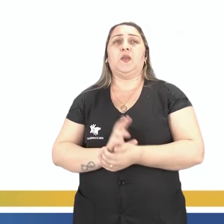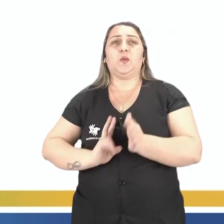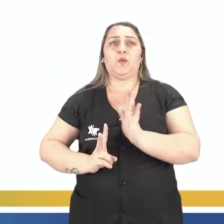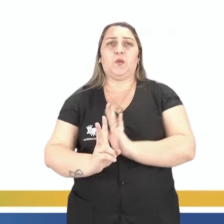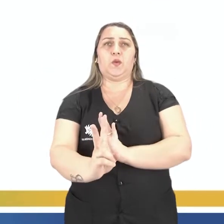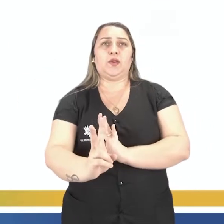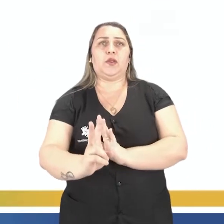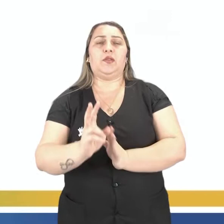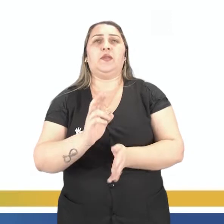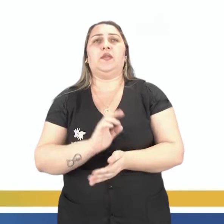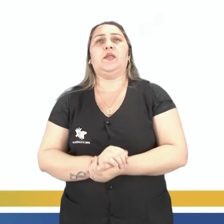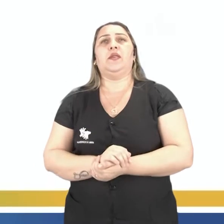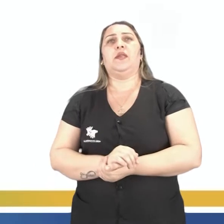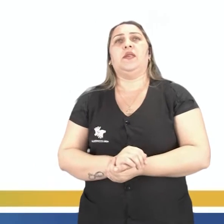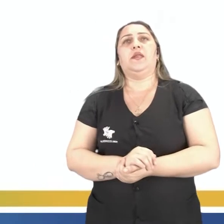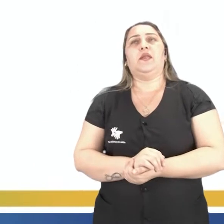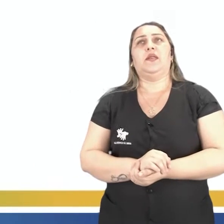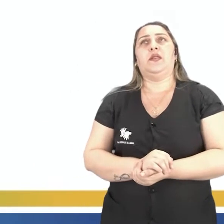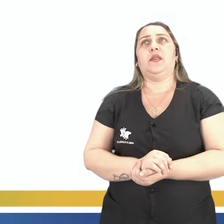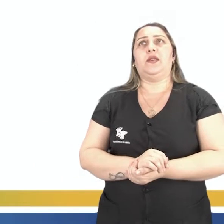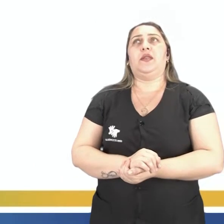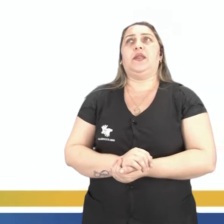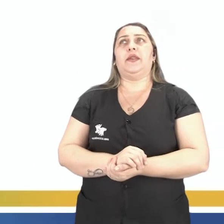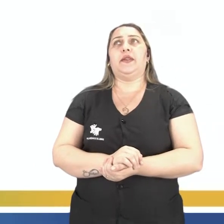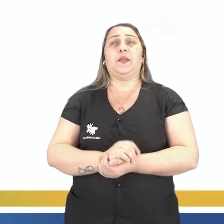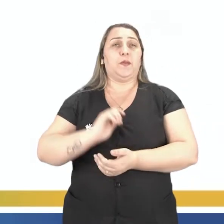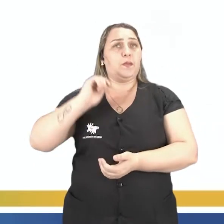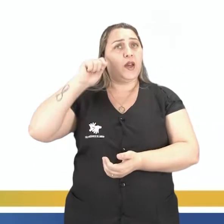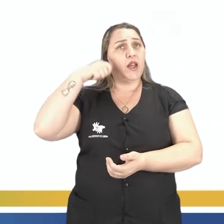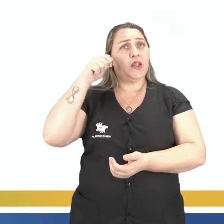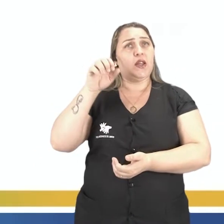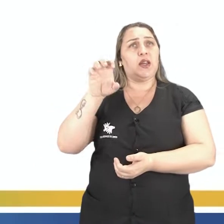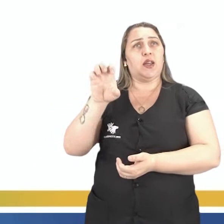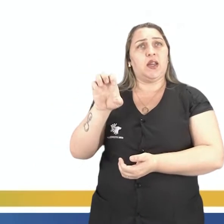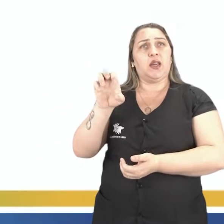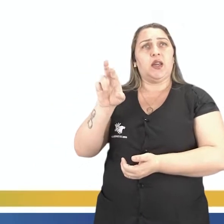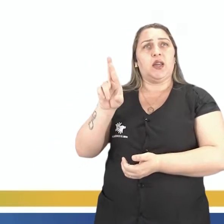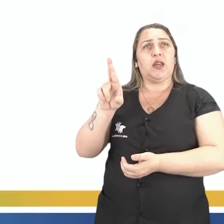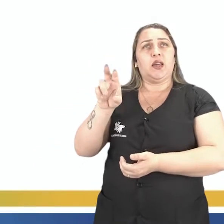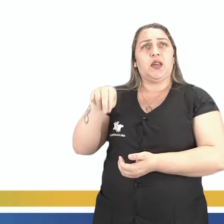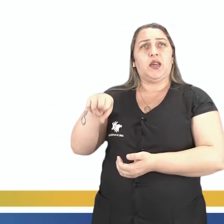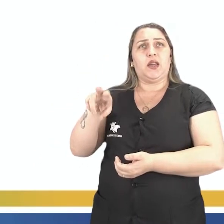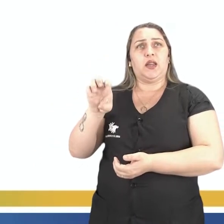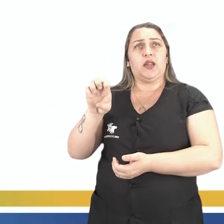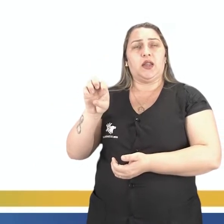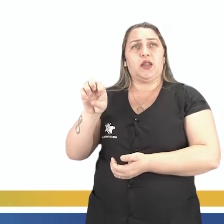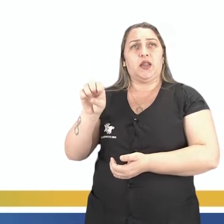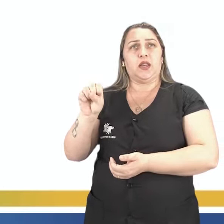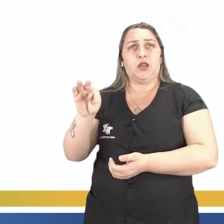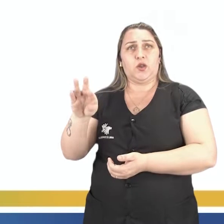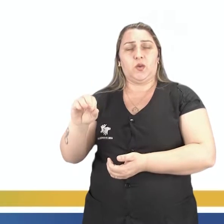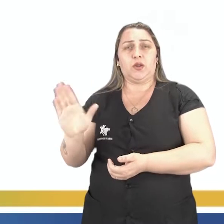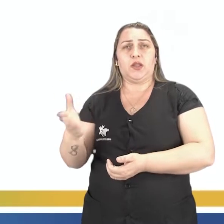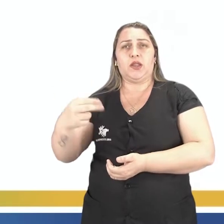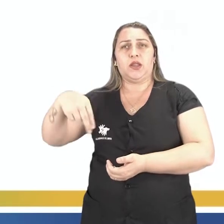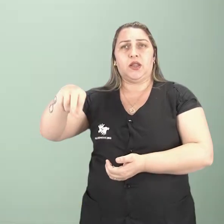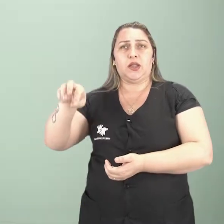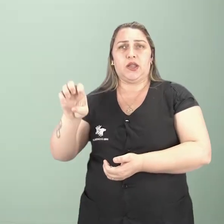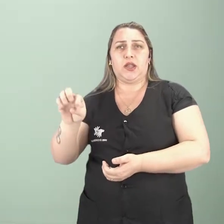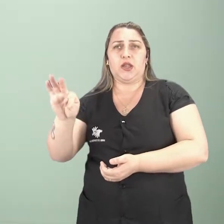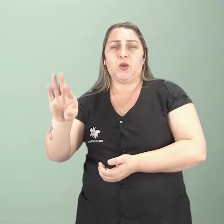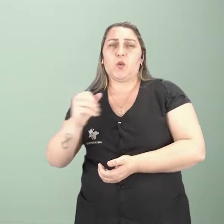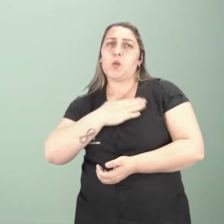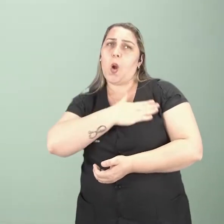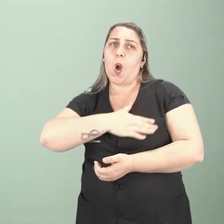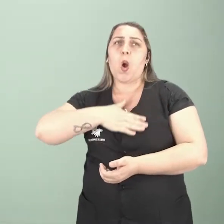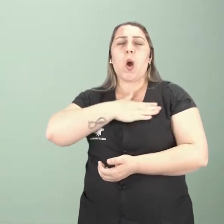Seguindo em diante, né, vamos falar sobre mais um artista chamado Ernesto Neto. Exatamente, Ernesto Neto, ele gosta muito